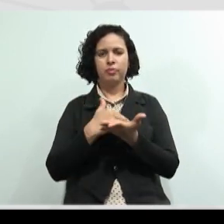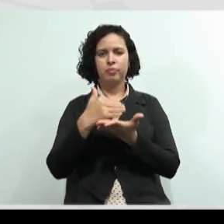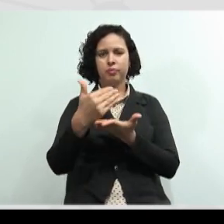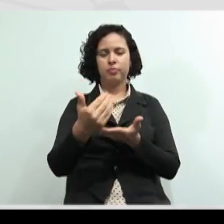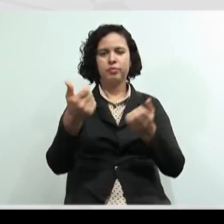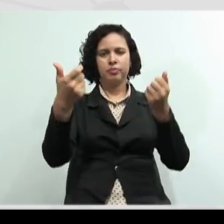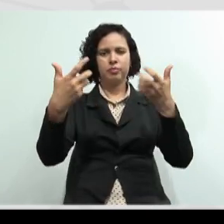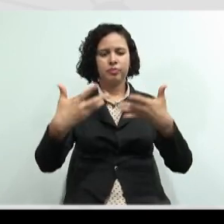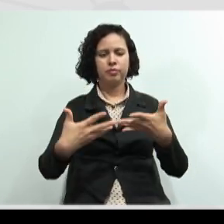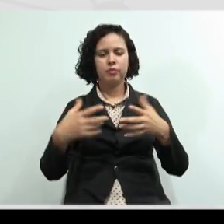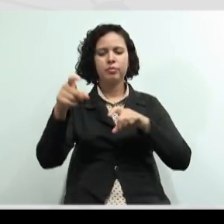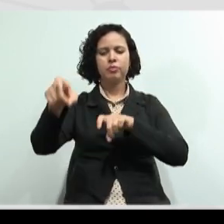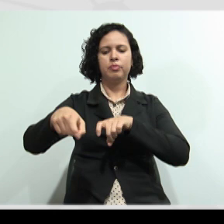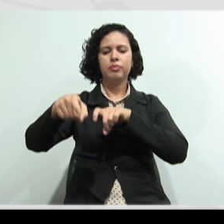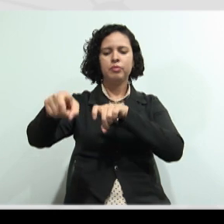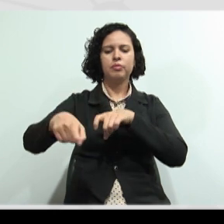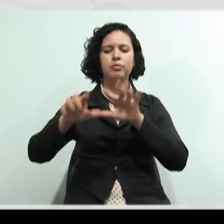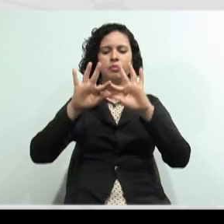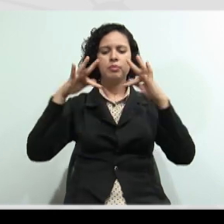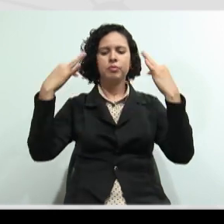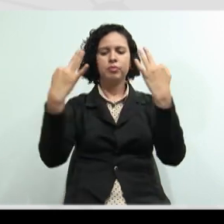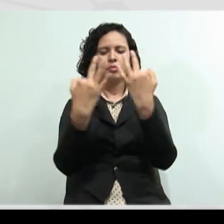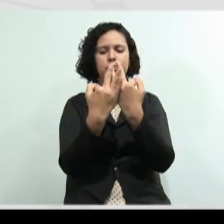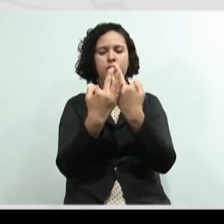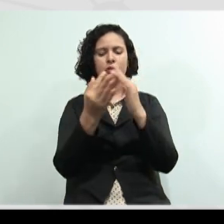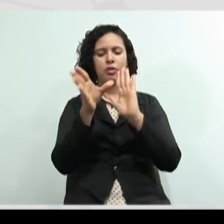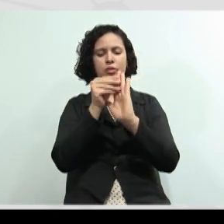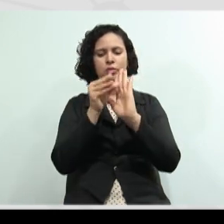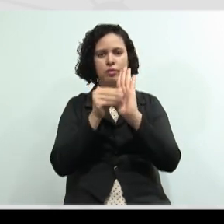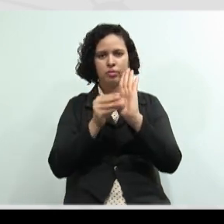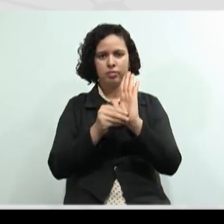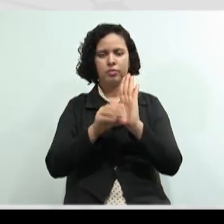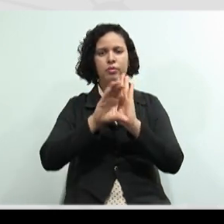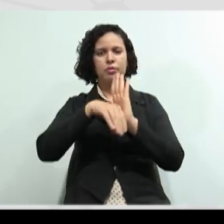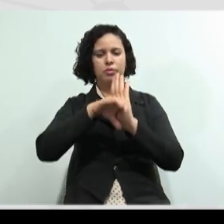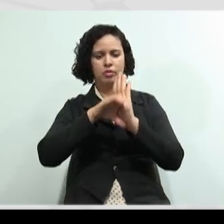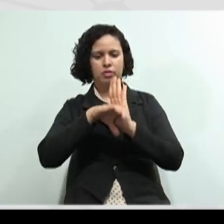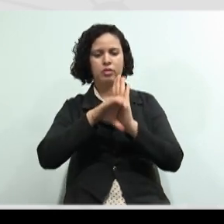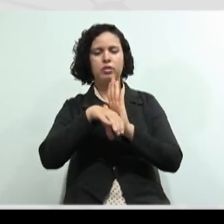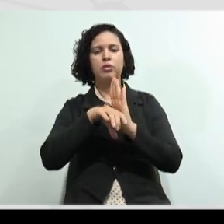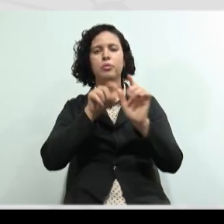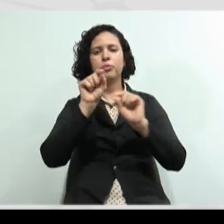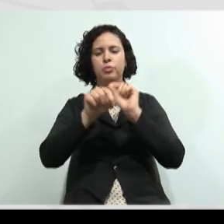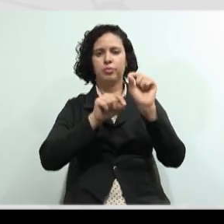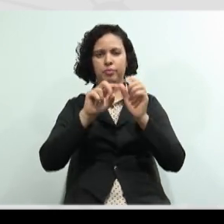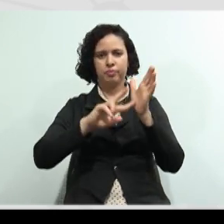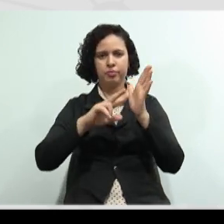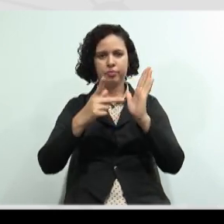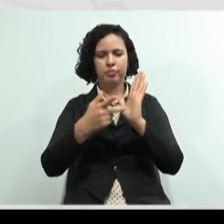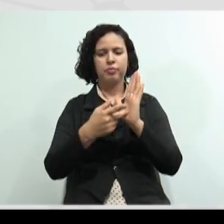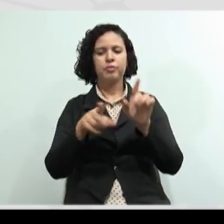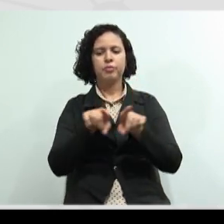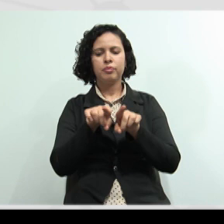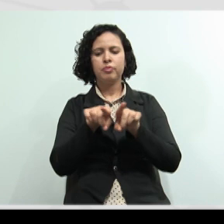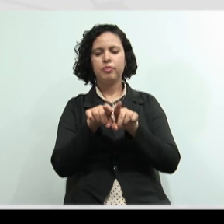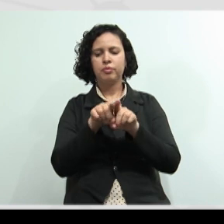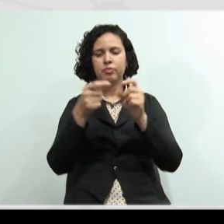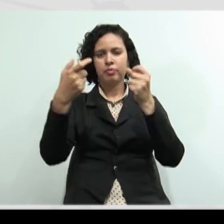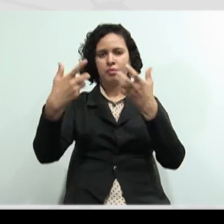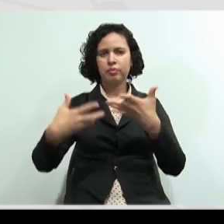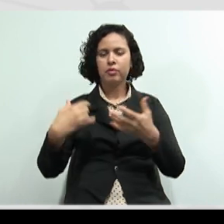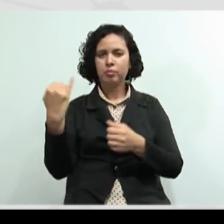pouquinho sobre a agricultura familiar, conceituando, explicando o que é agricultura familiar e tentar pontuar a sua